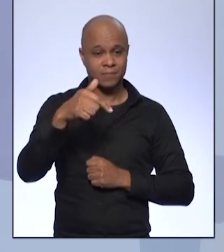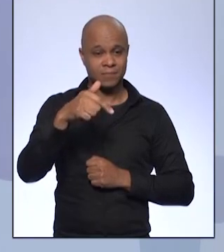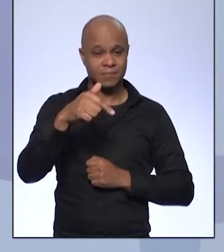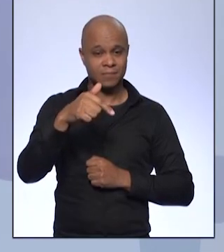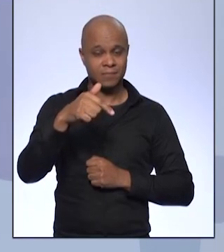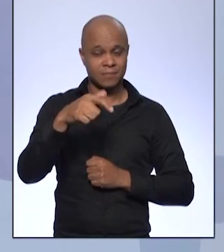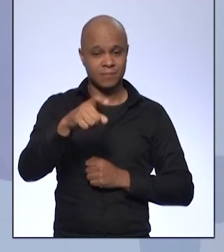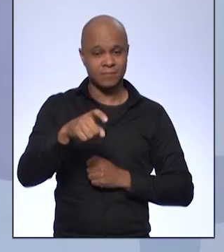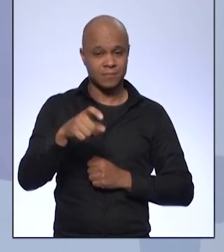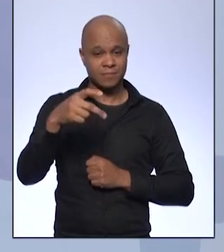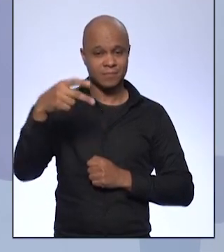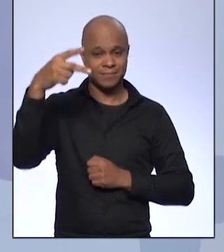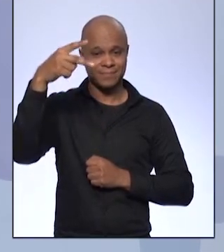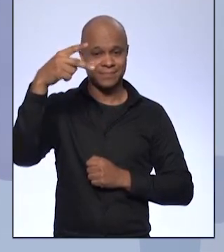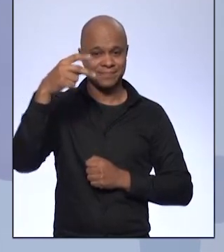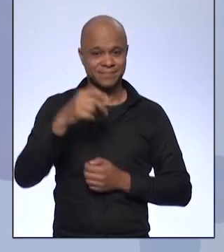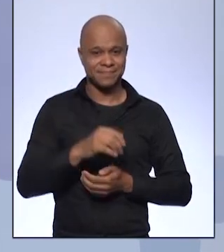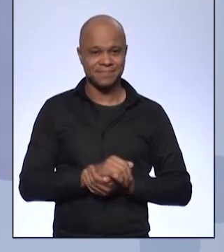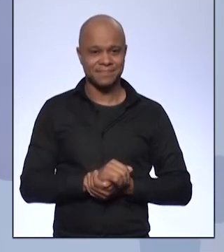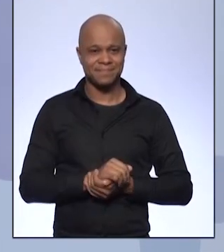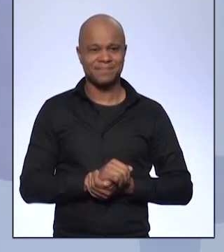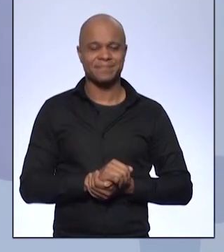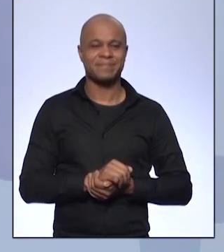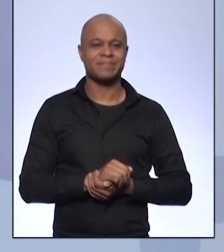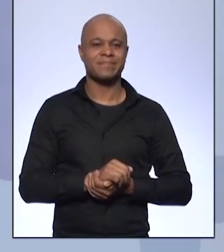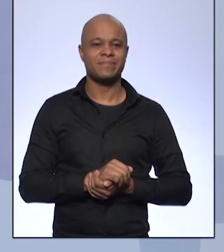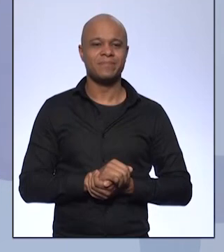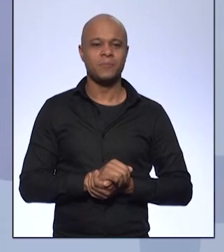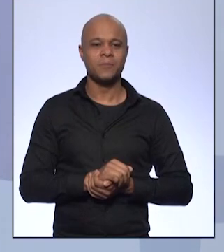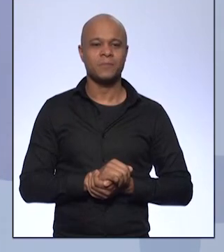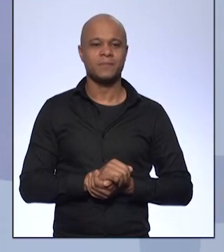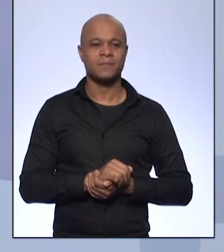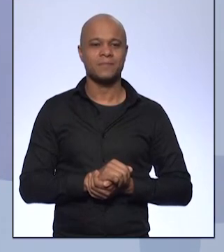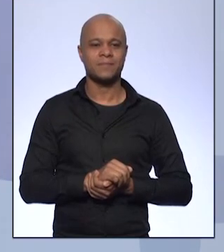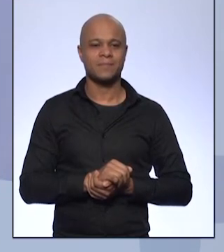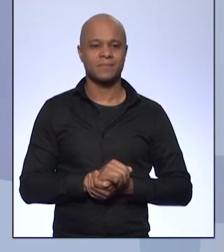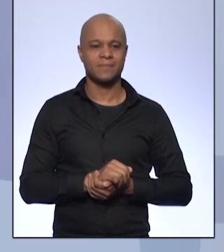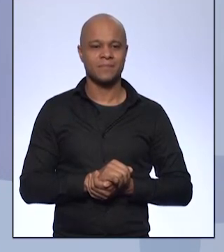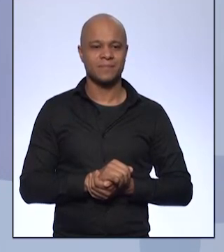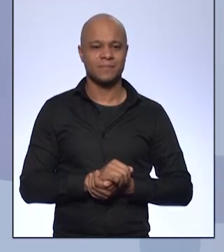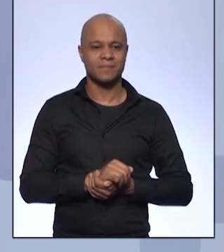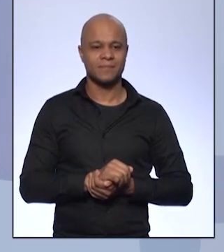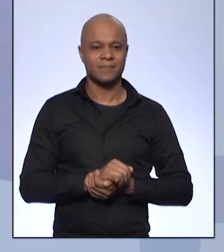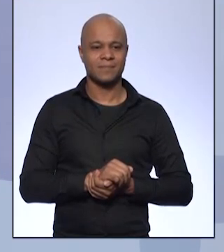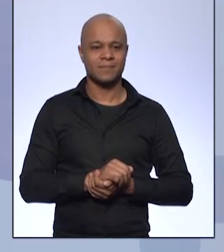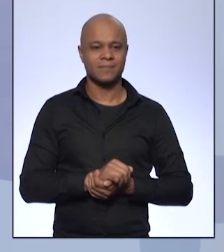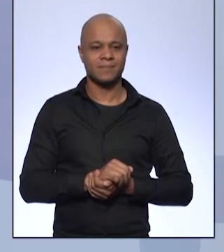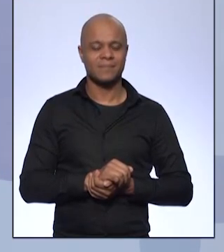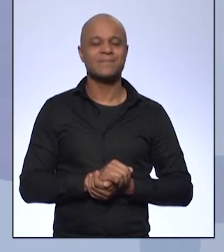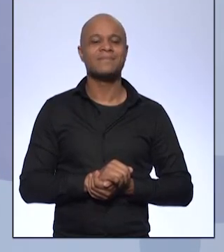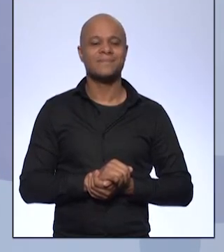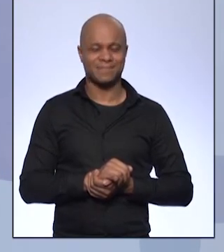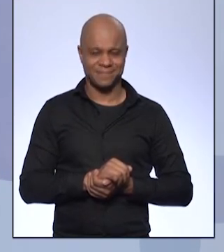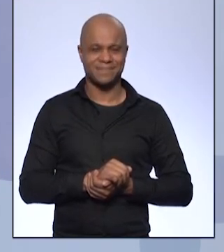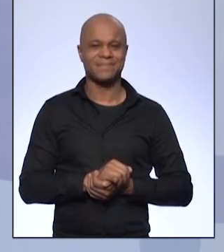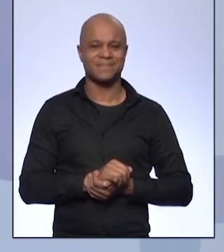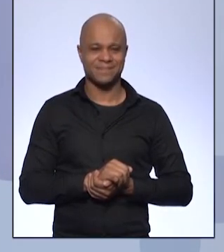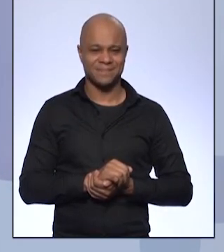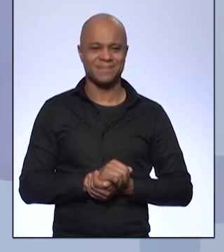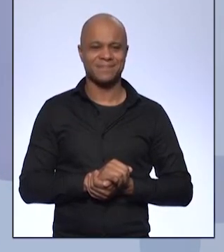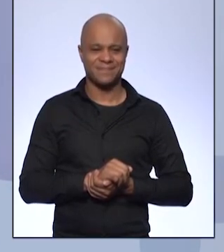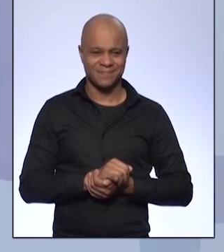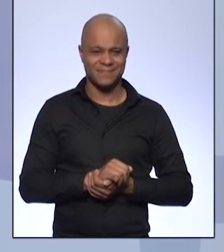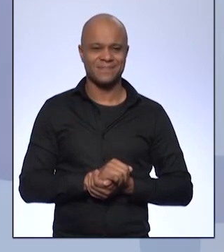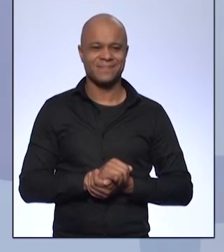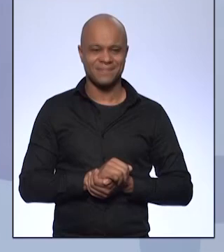27x ao quadrado. S3, negativo. Quanto deu? Menos 14. Menos